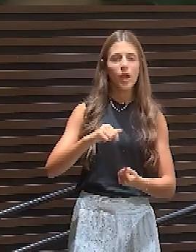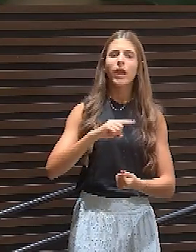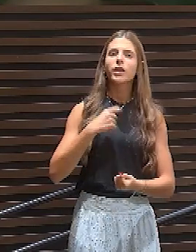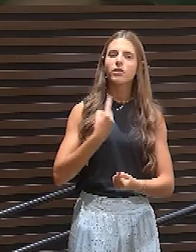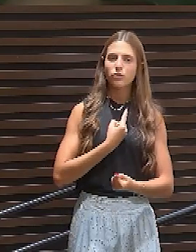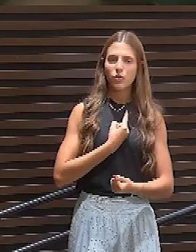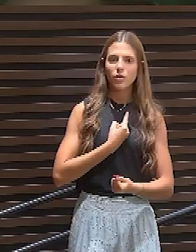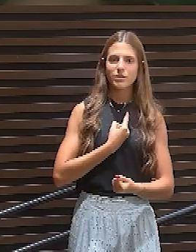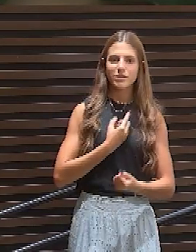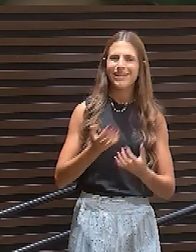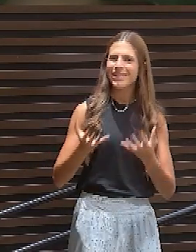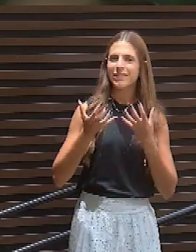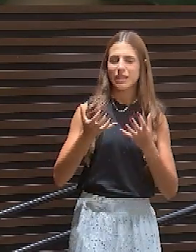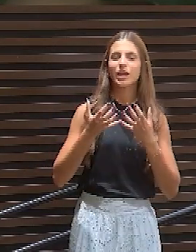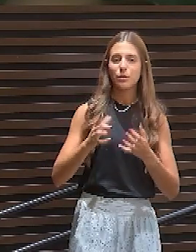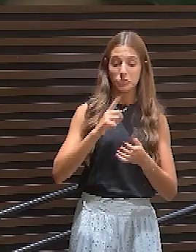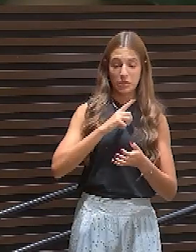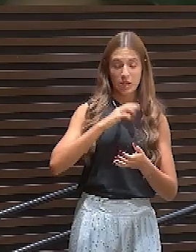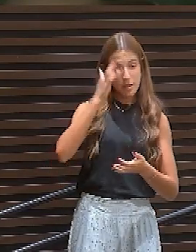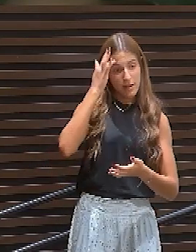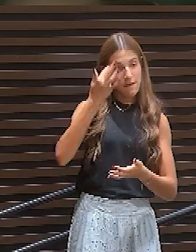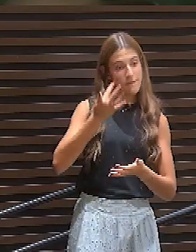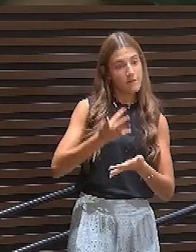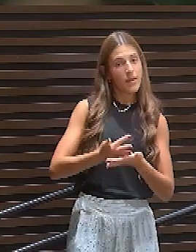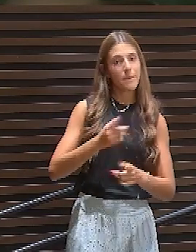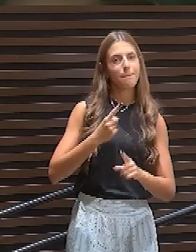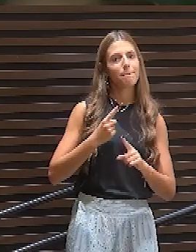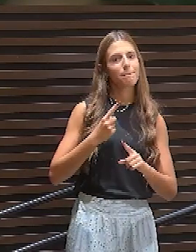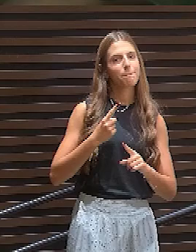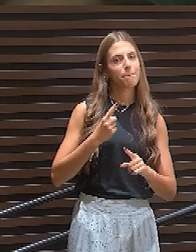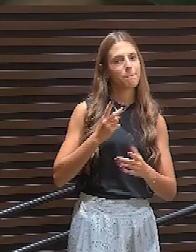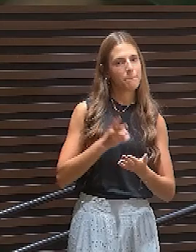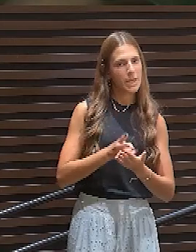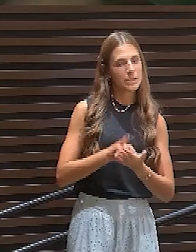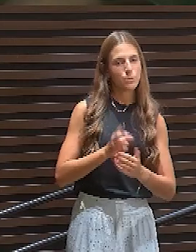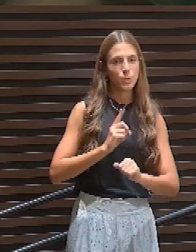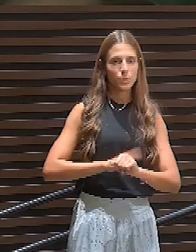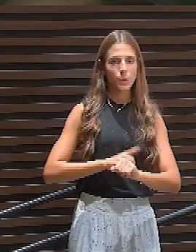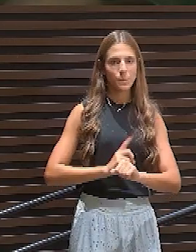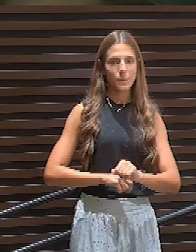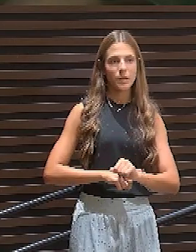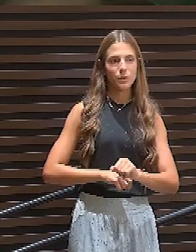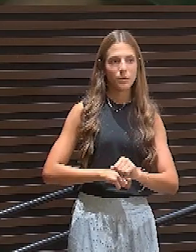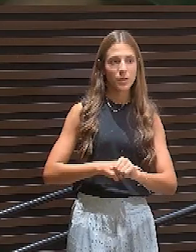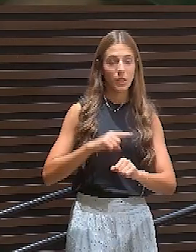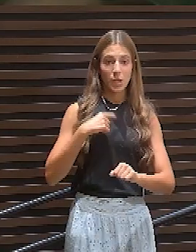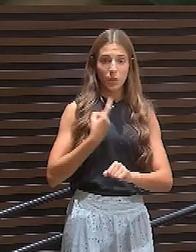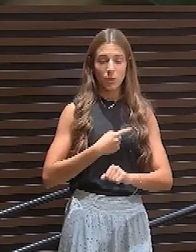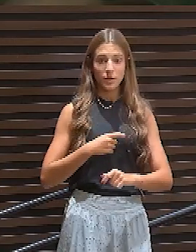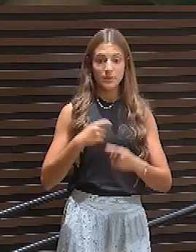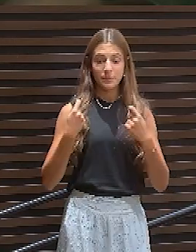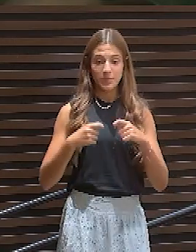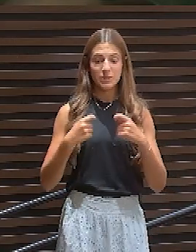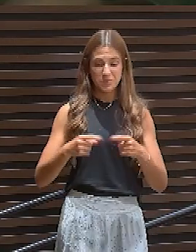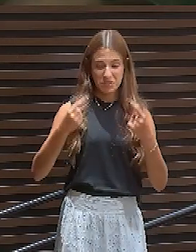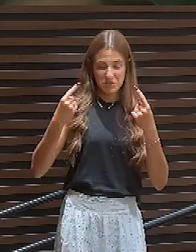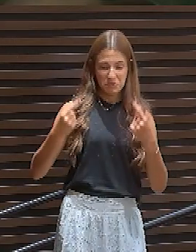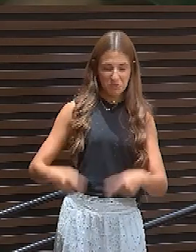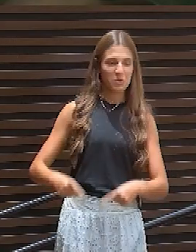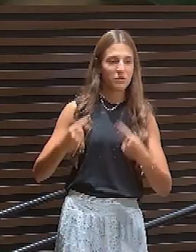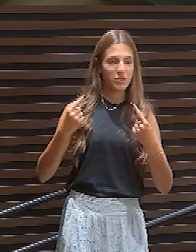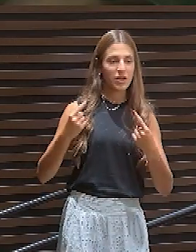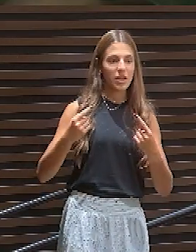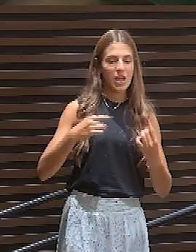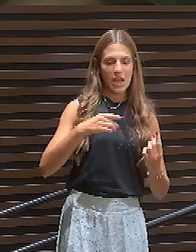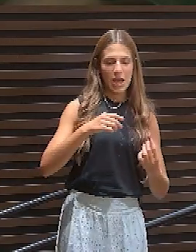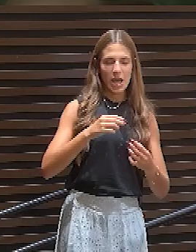com fé, mesmo quando isso significa ir contra as normas culturais, as